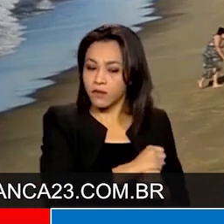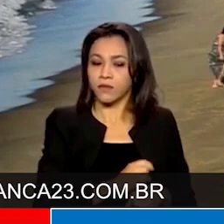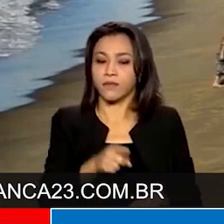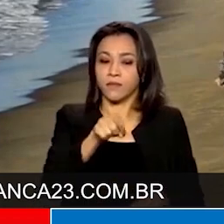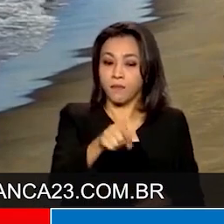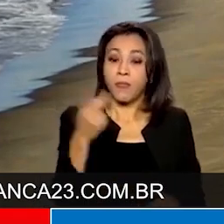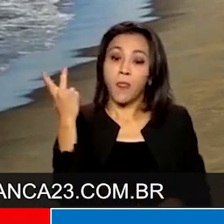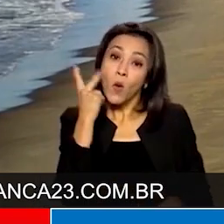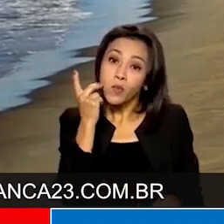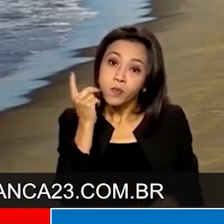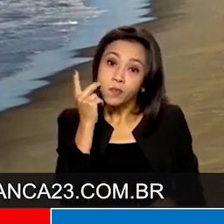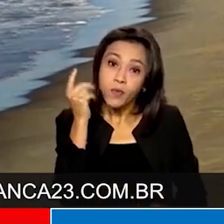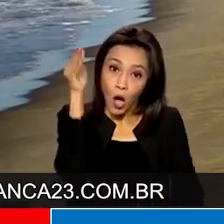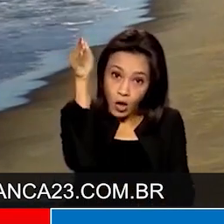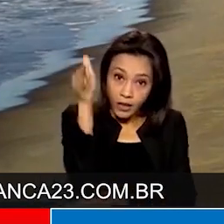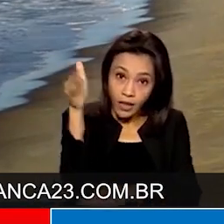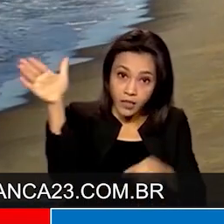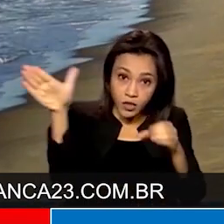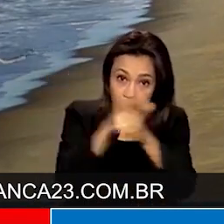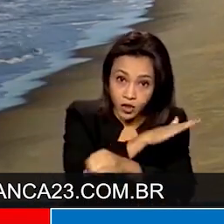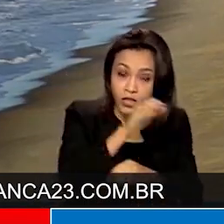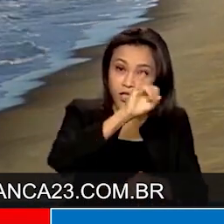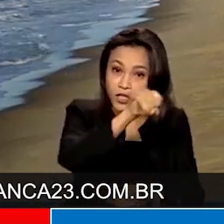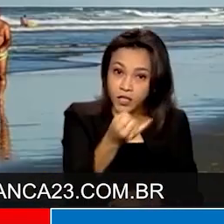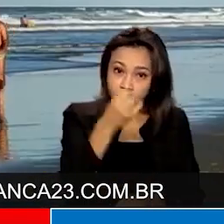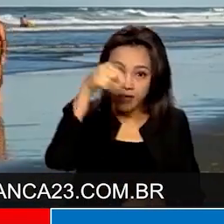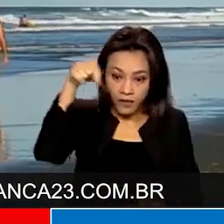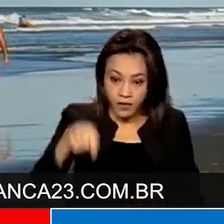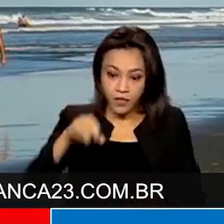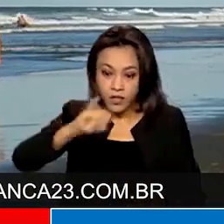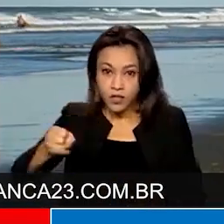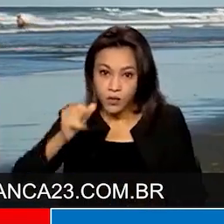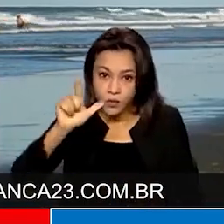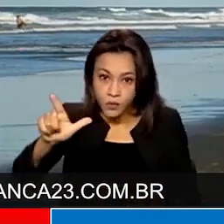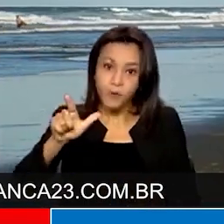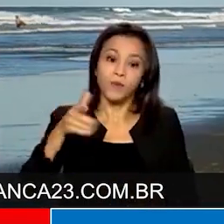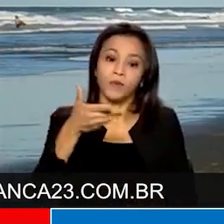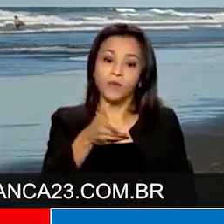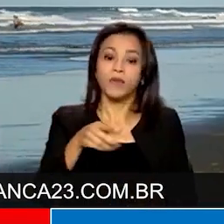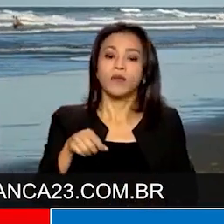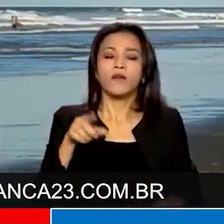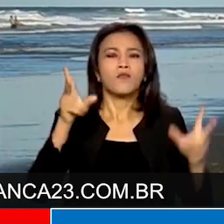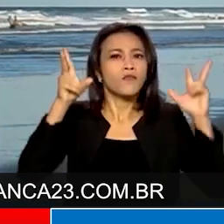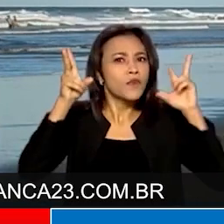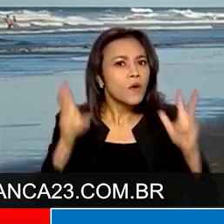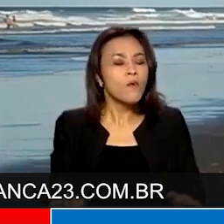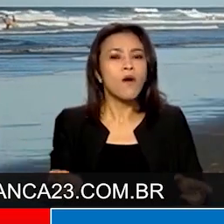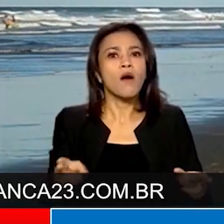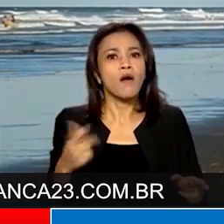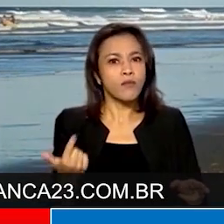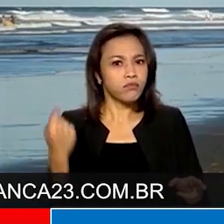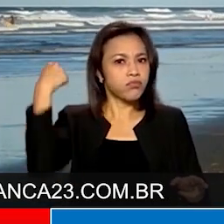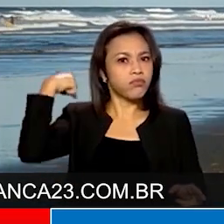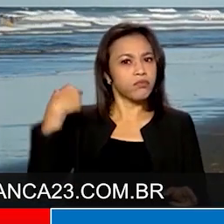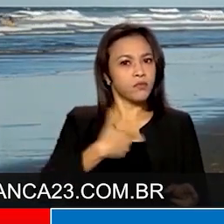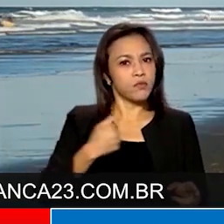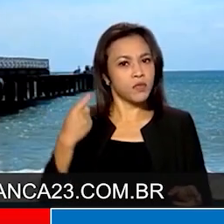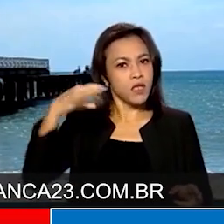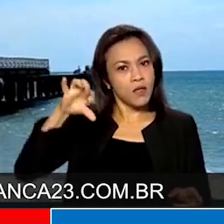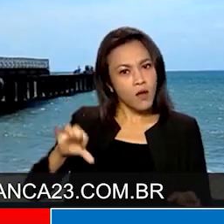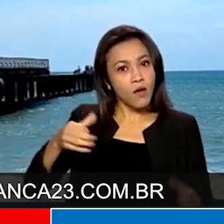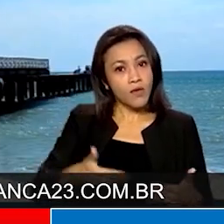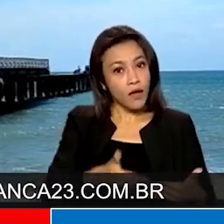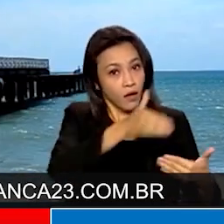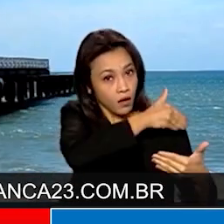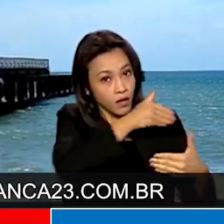Ceará a lotação de hotéis em janeiro e julho deste ano alta Temporada foi igual a de 2019 antes